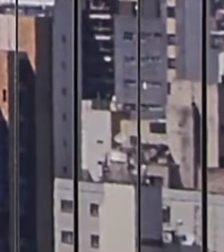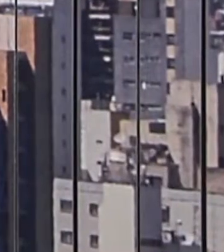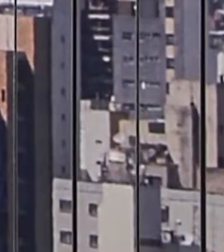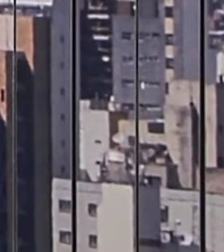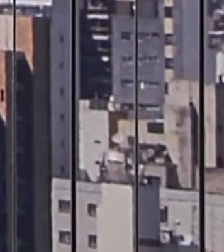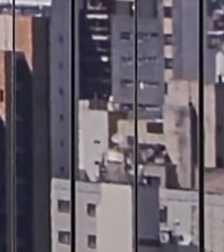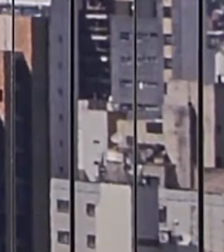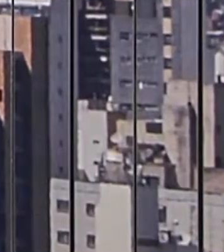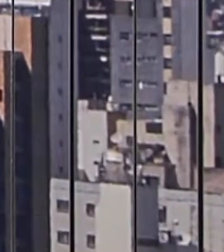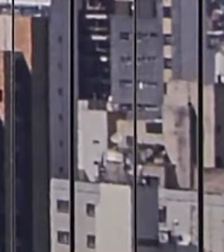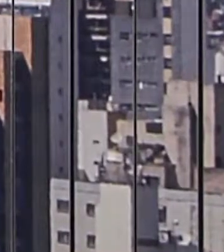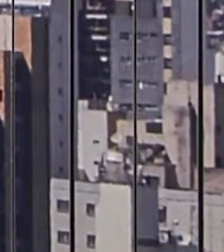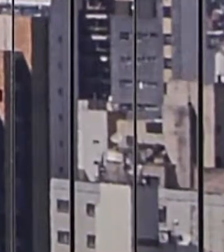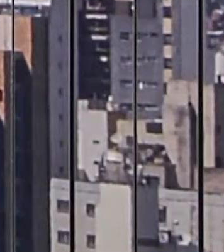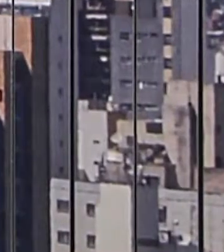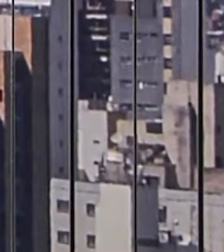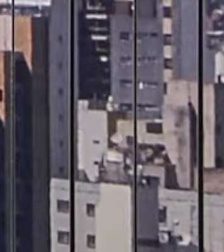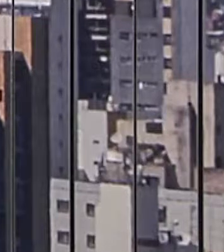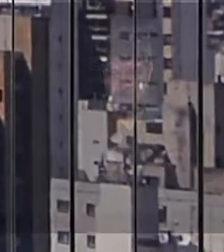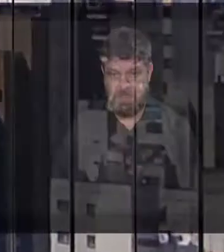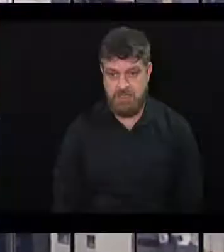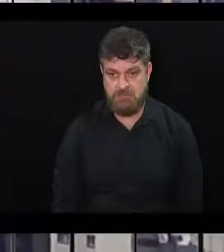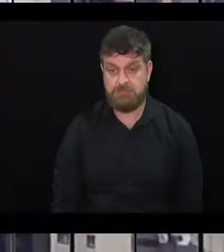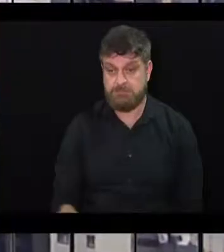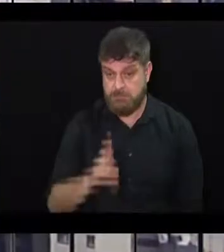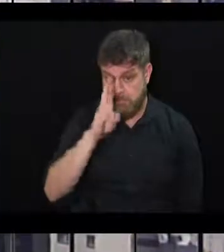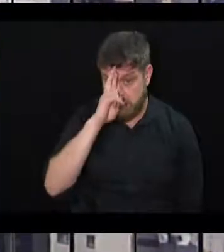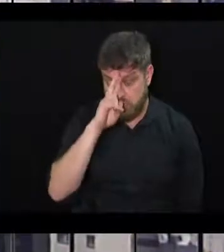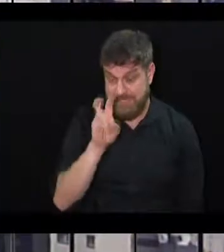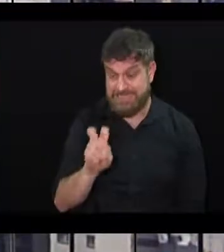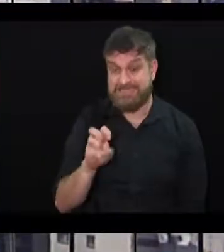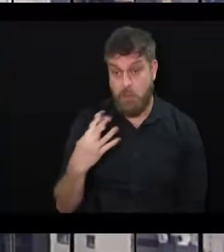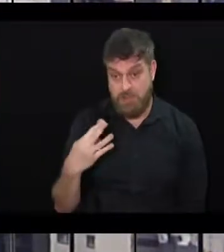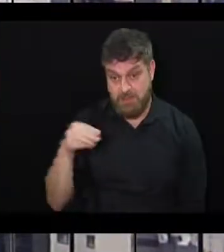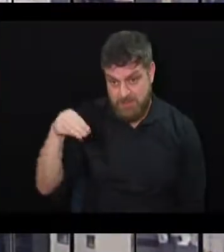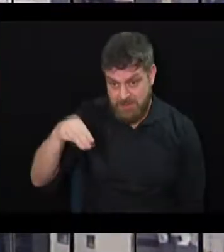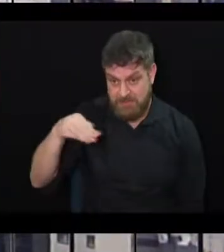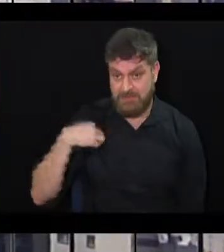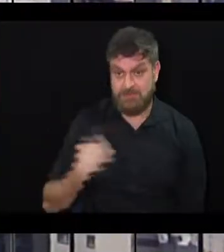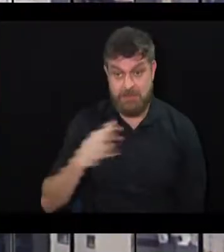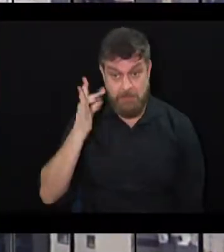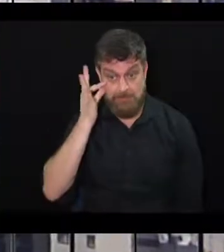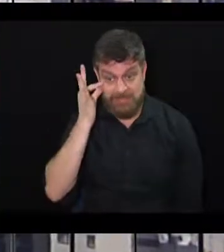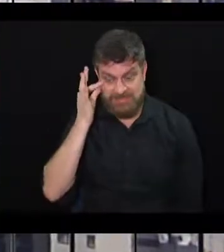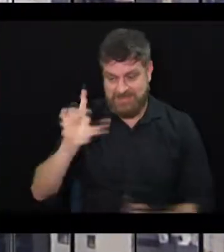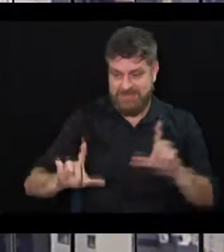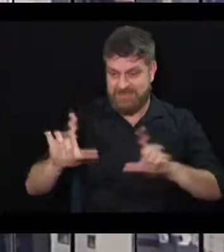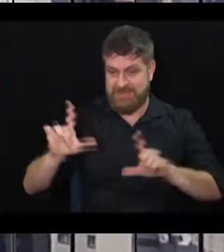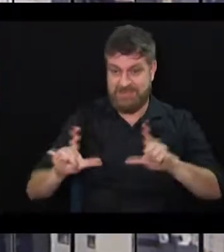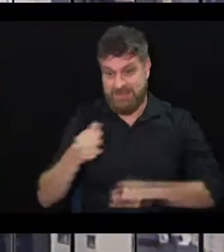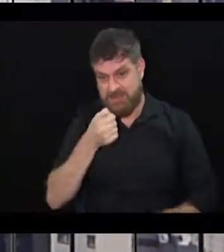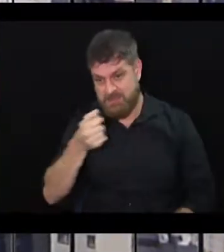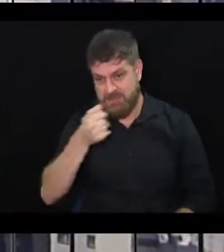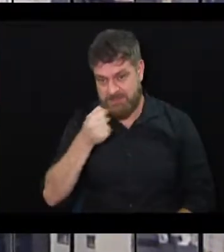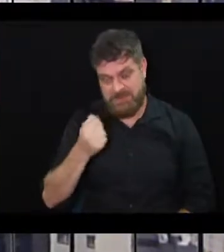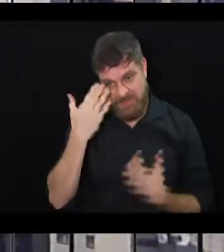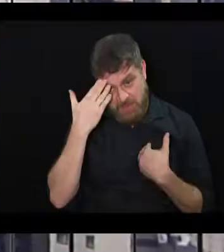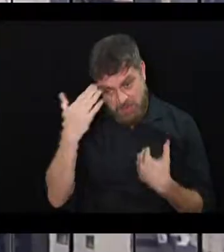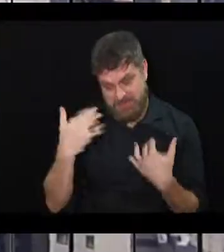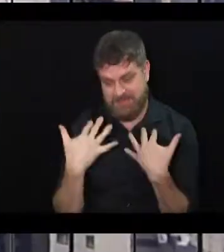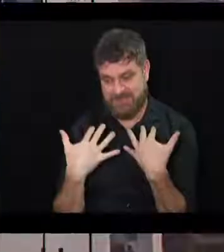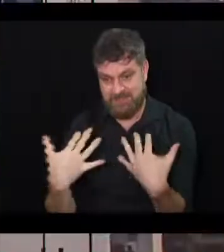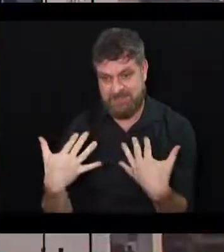Meio-dia e 54, estamos ao vivo na primeira edição do Jornal Câmara Notícia. Muito obrigado pela sua companhia